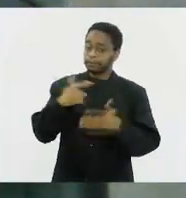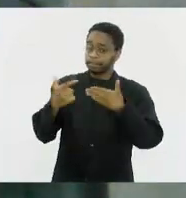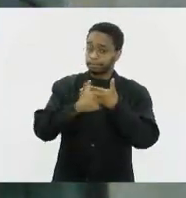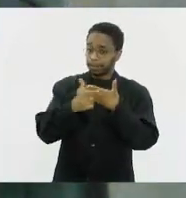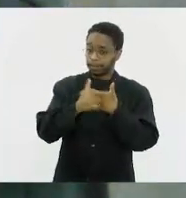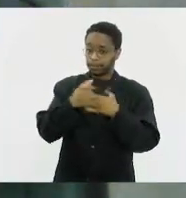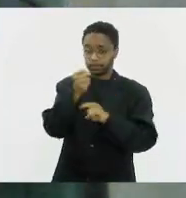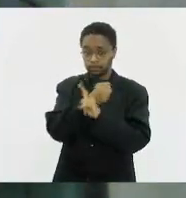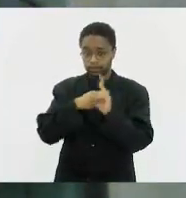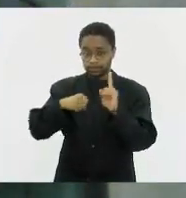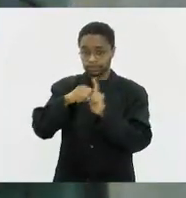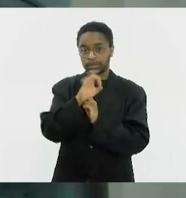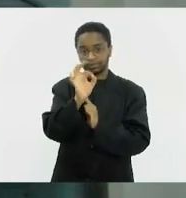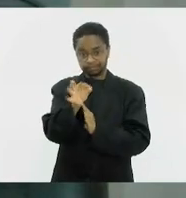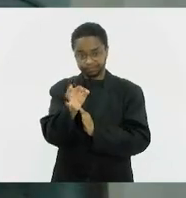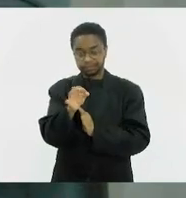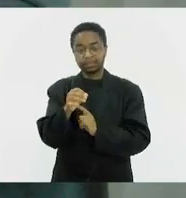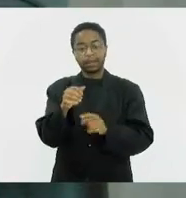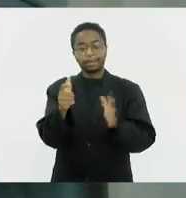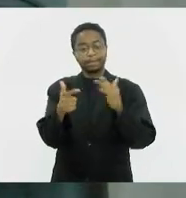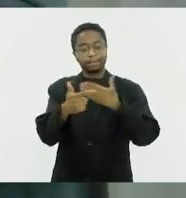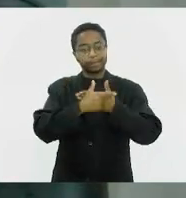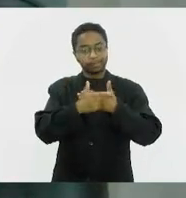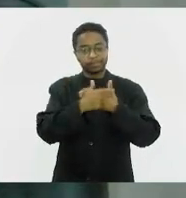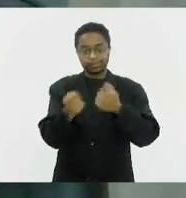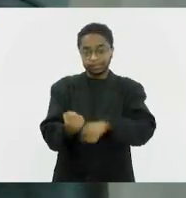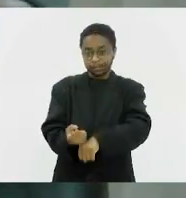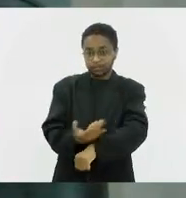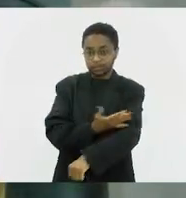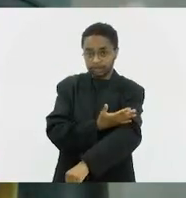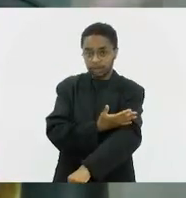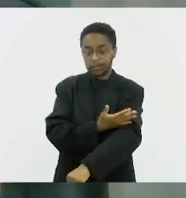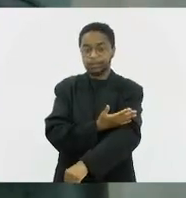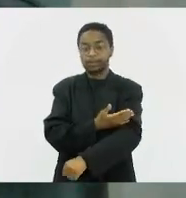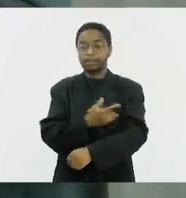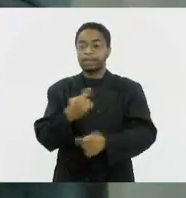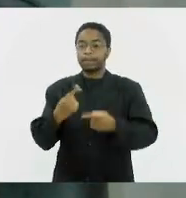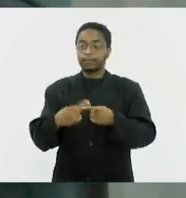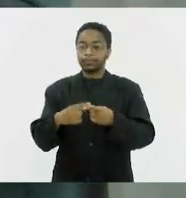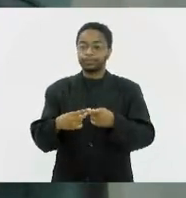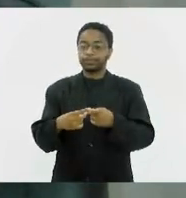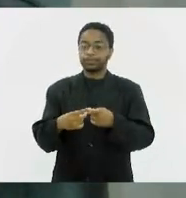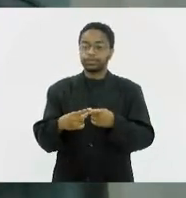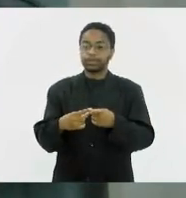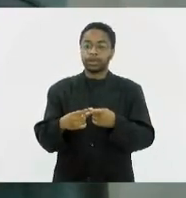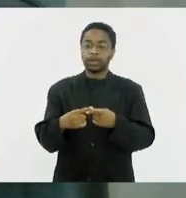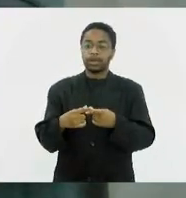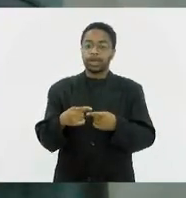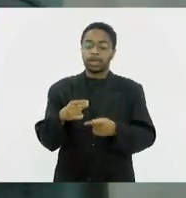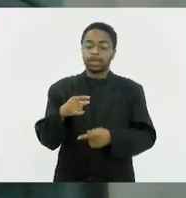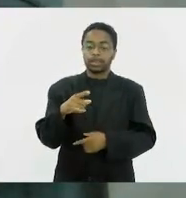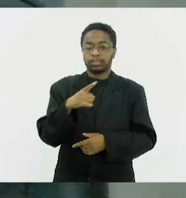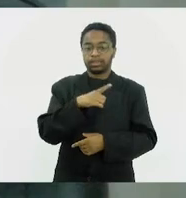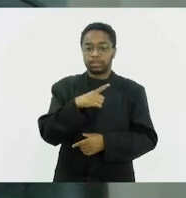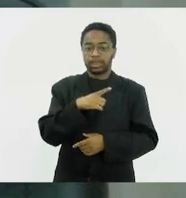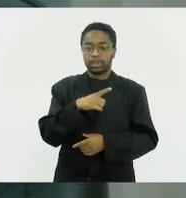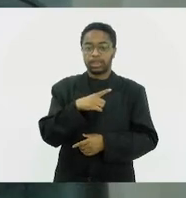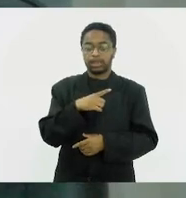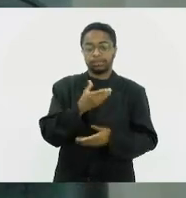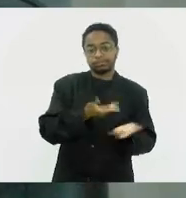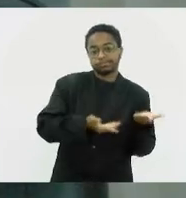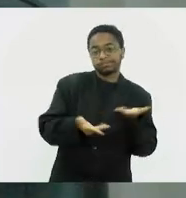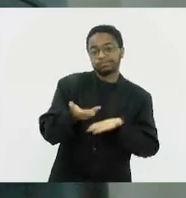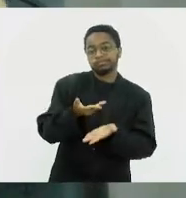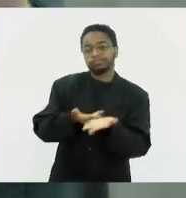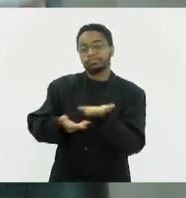não é? Papéis emocionais, e que nós... Eu sou didata de análise transacional, então nós trabalhamos muito